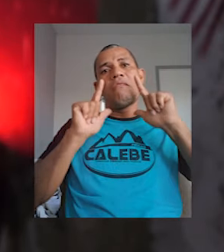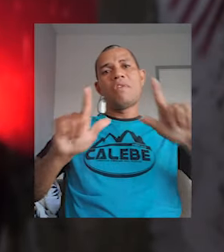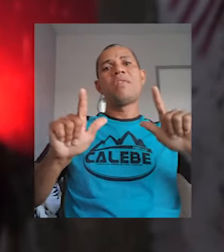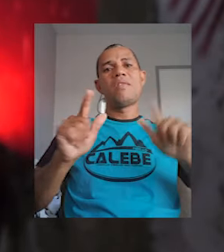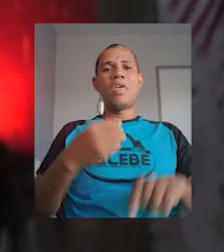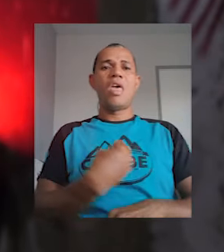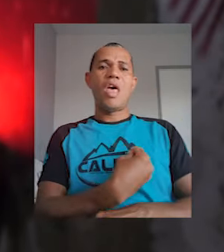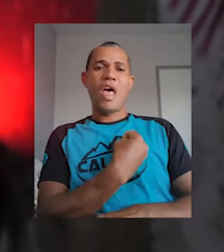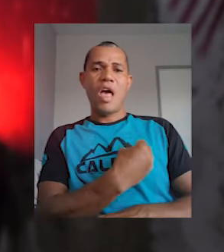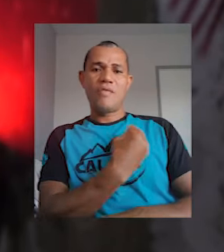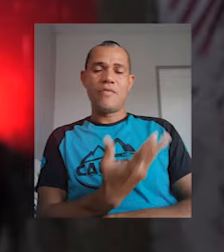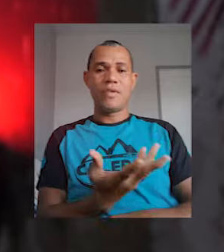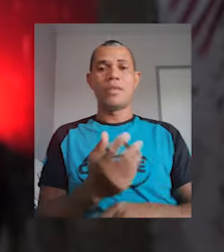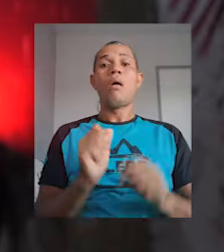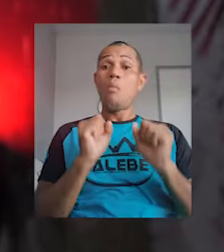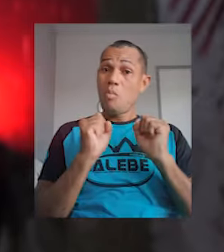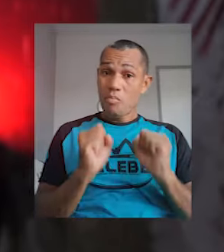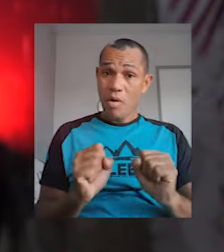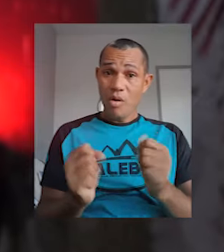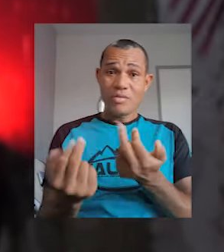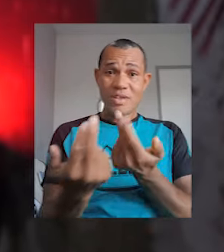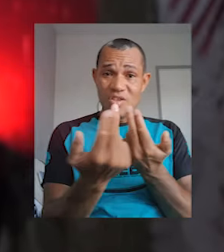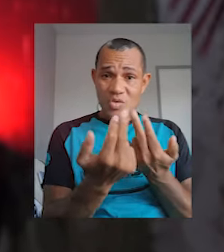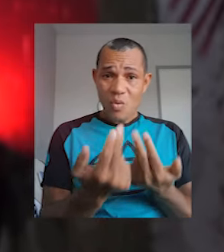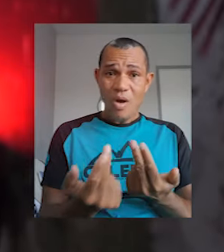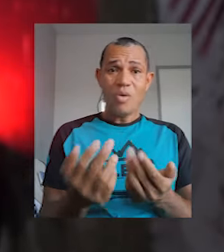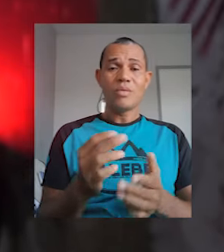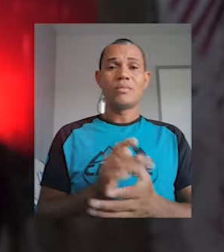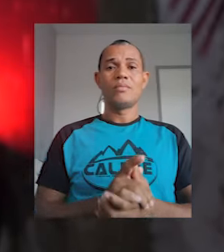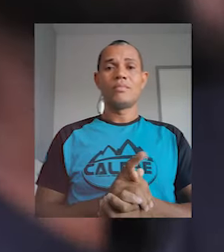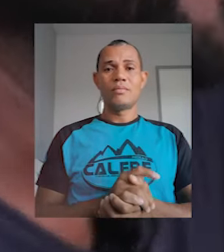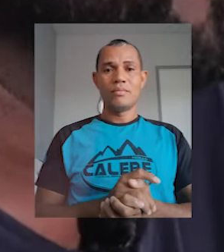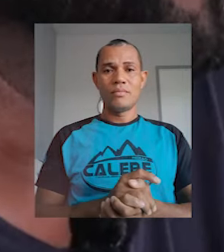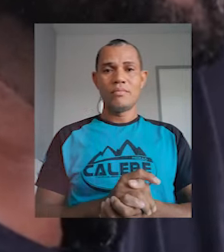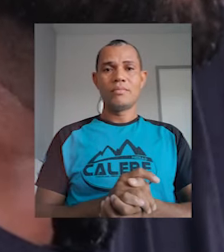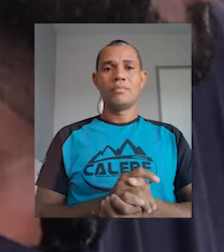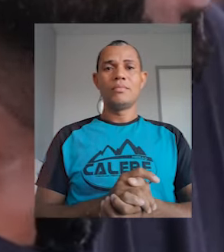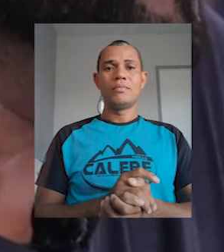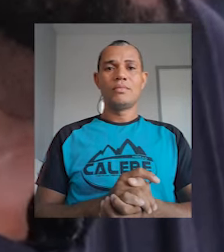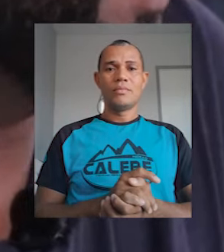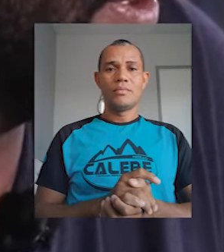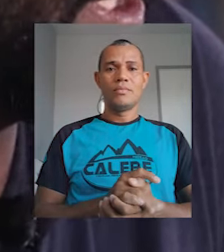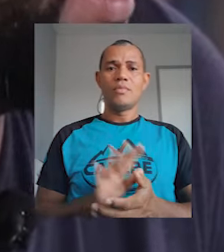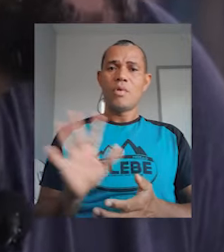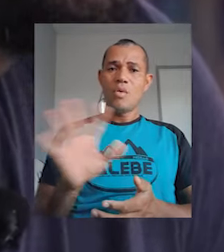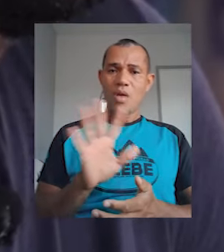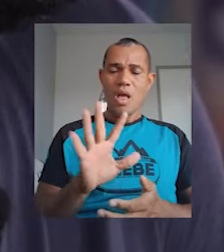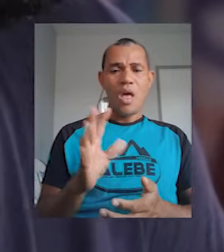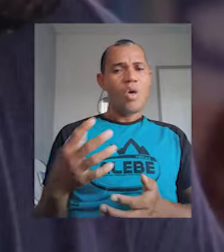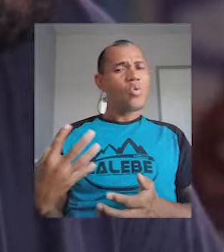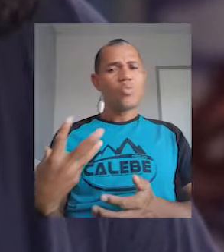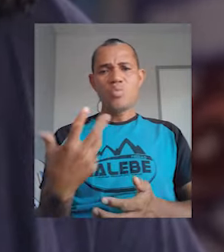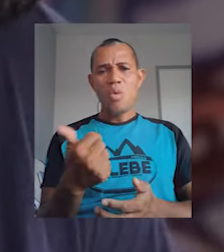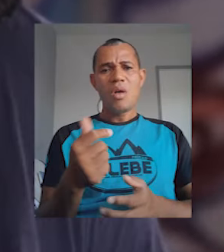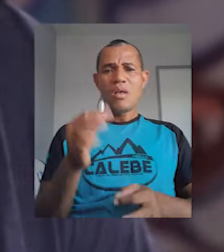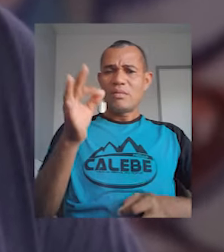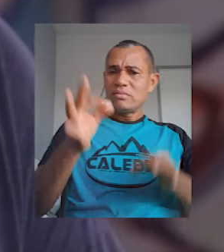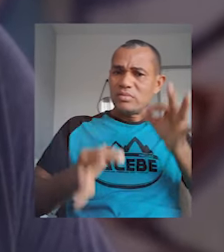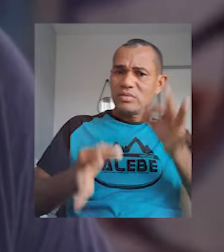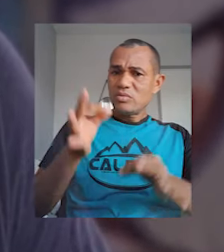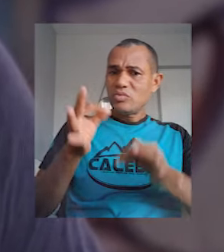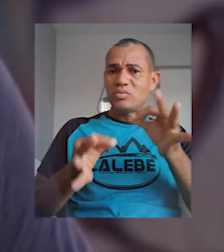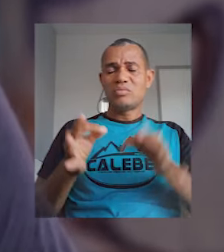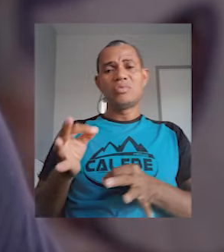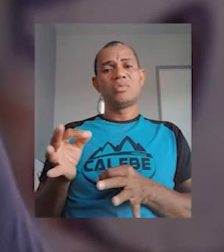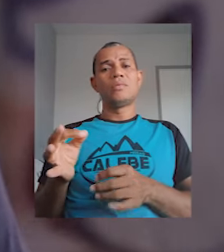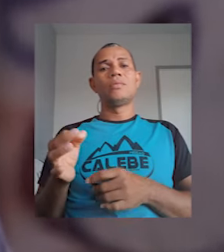ciência, né? A própria ciência, no final do século XIX, com as teorias eugenistas, tentaram